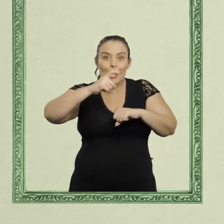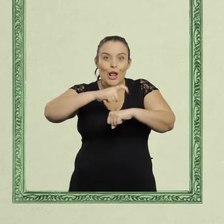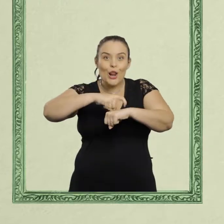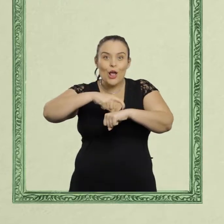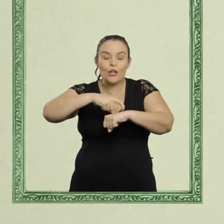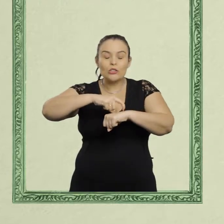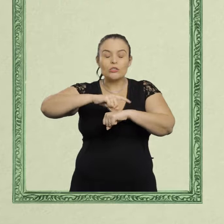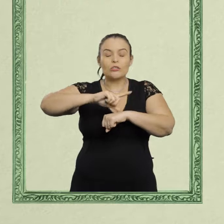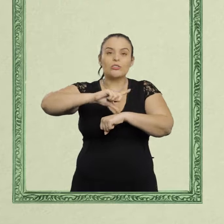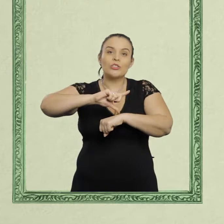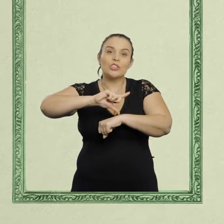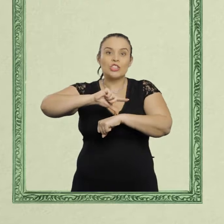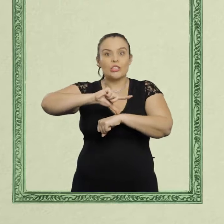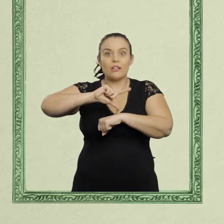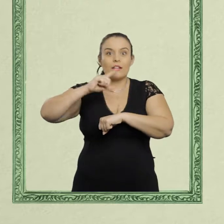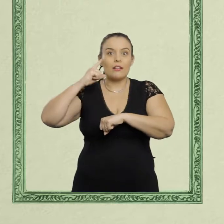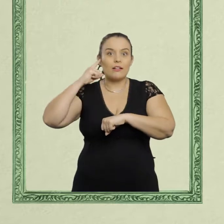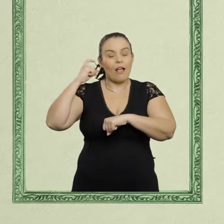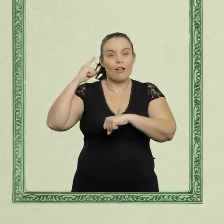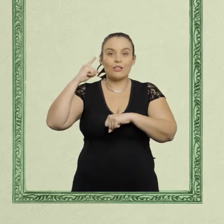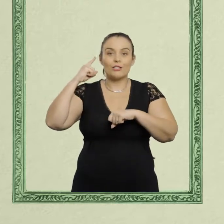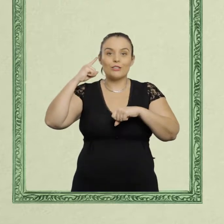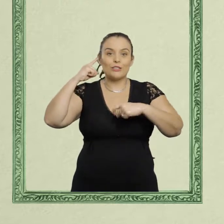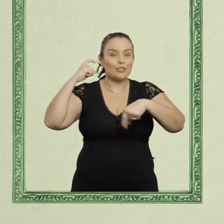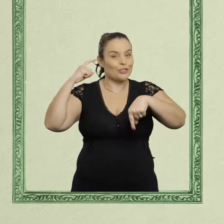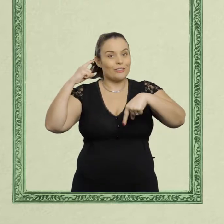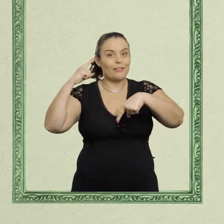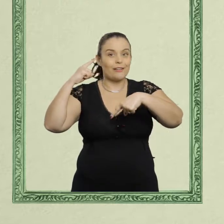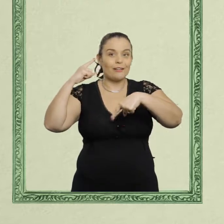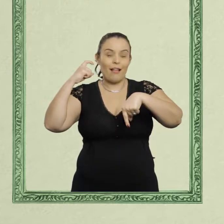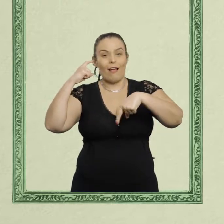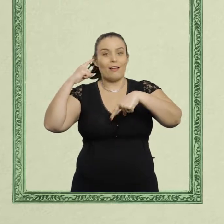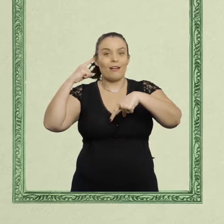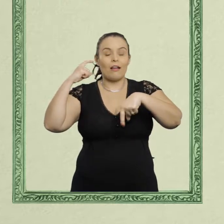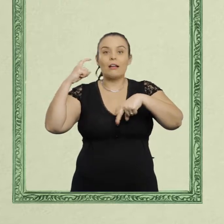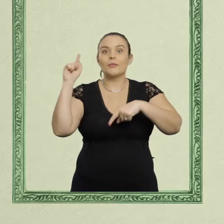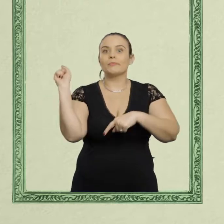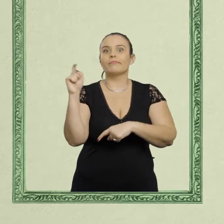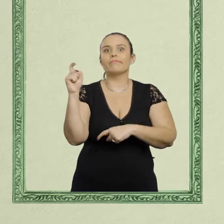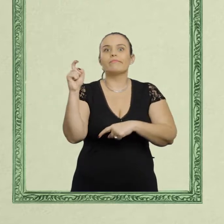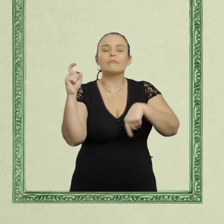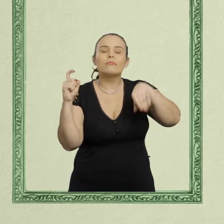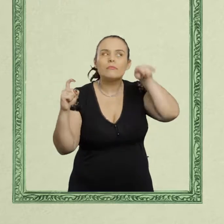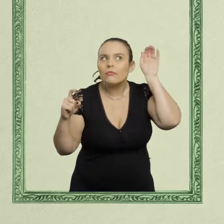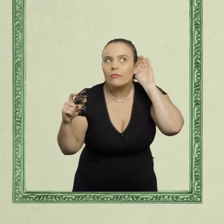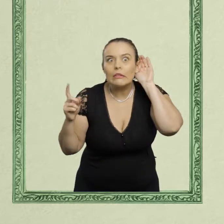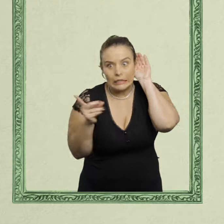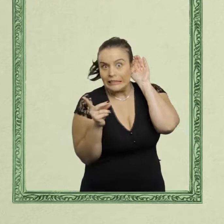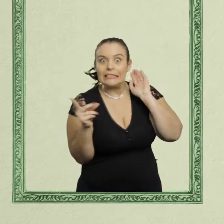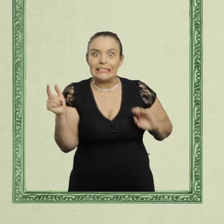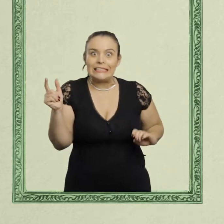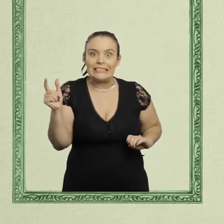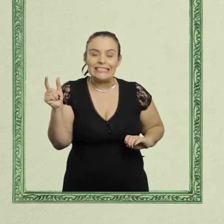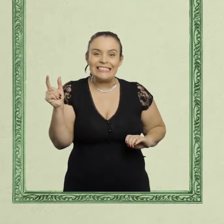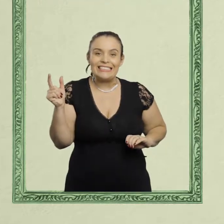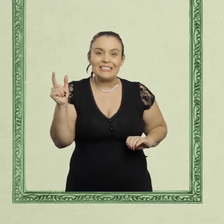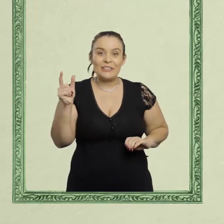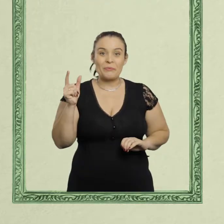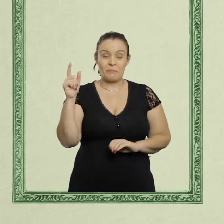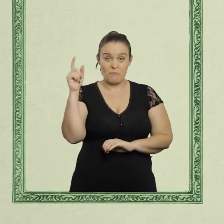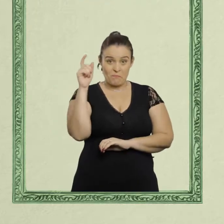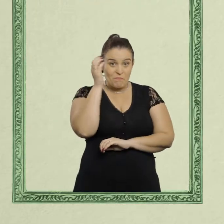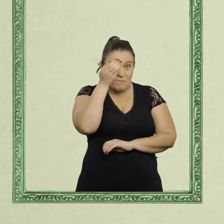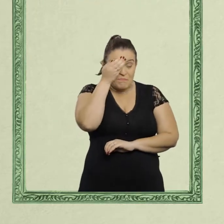faz tic-tac dentro da barriga do crocodilo. Gancho sempre consegue escutar e fugir do